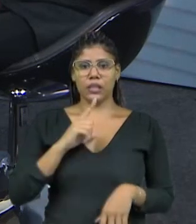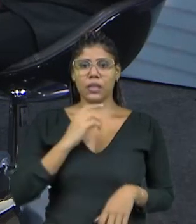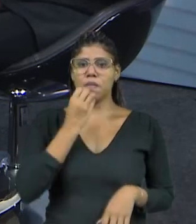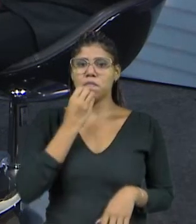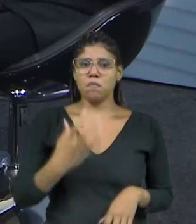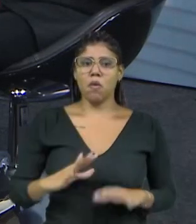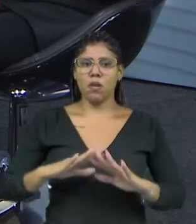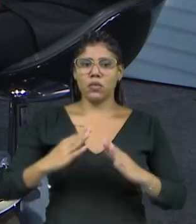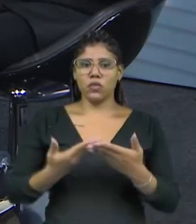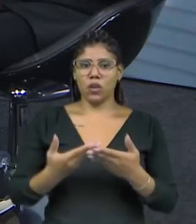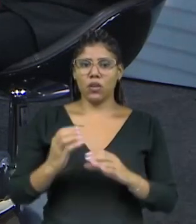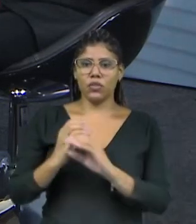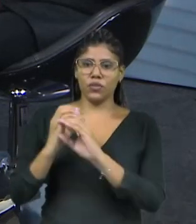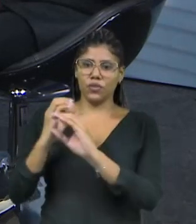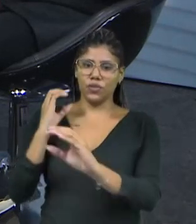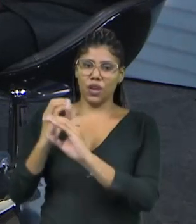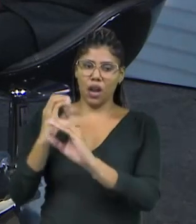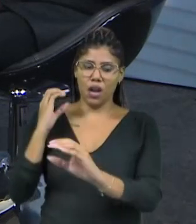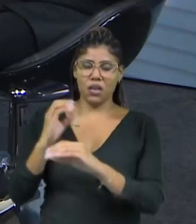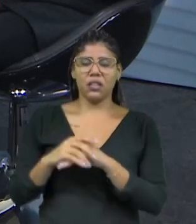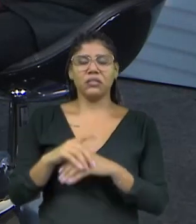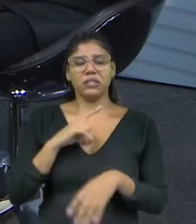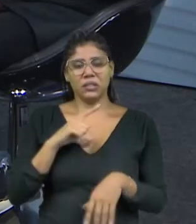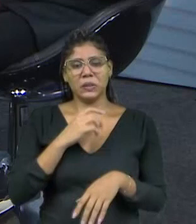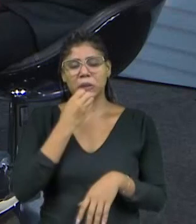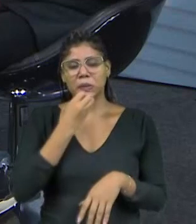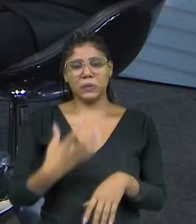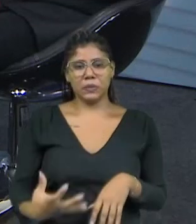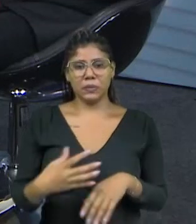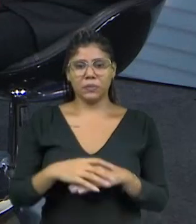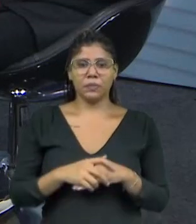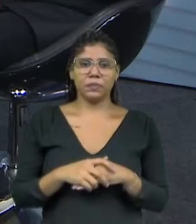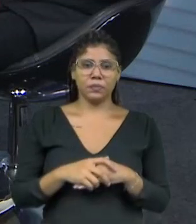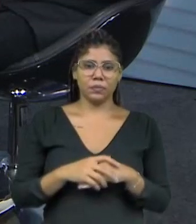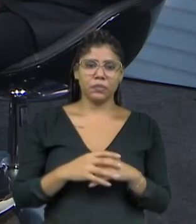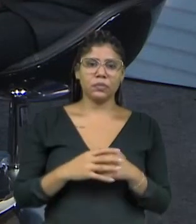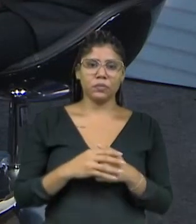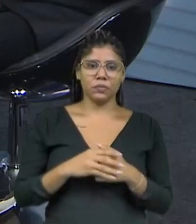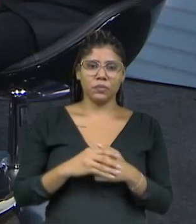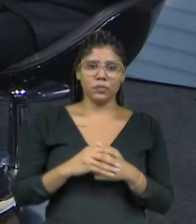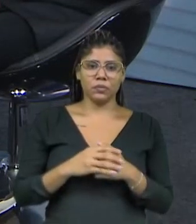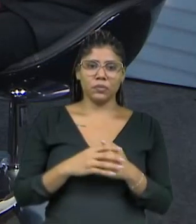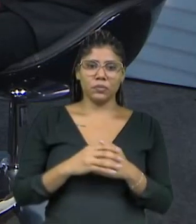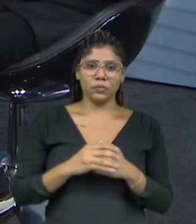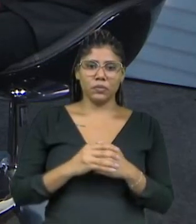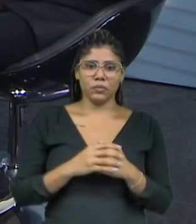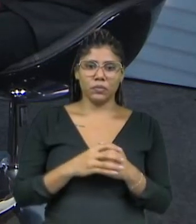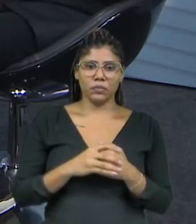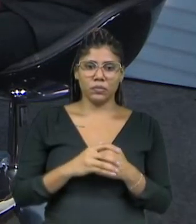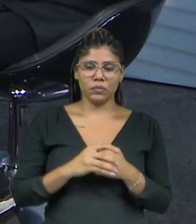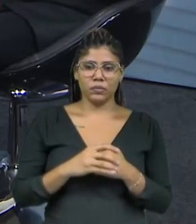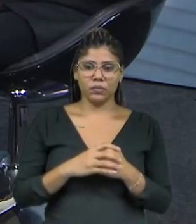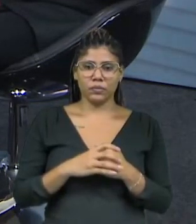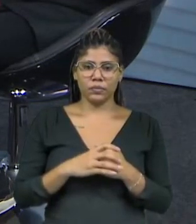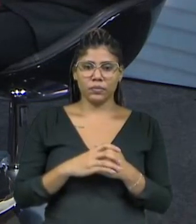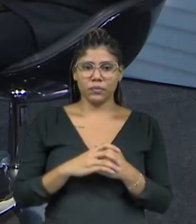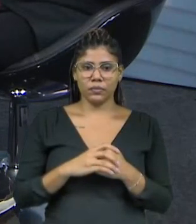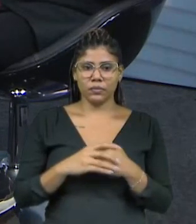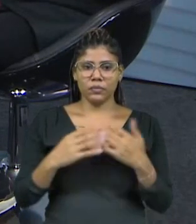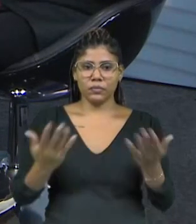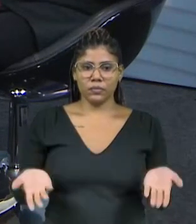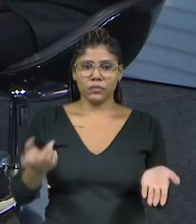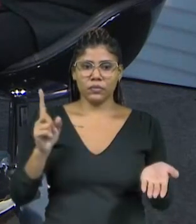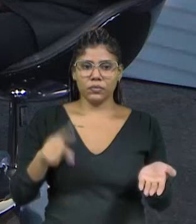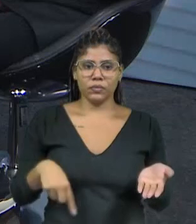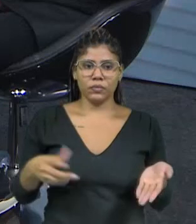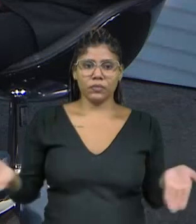engenharia, de arquitetura. Muita coisa de inovação. Os professores muito bons. Olha aí. Então, eu acho que